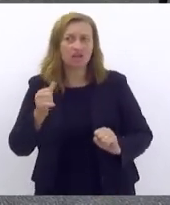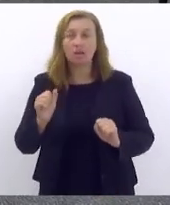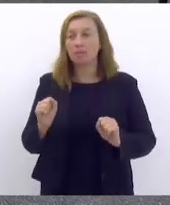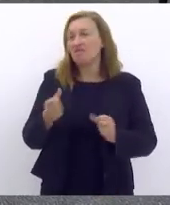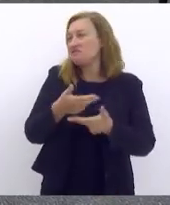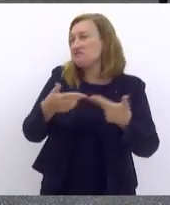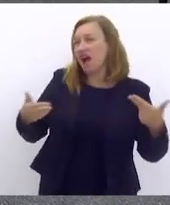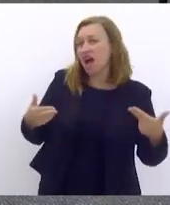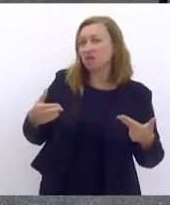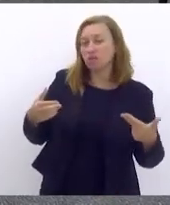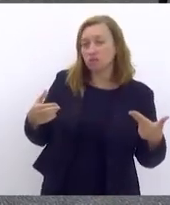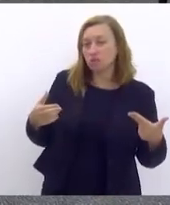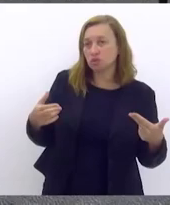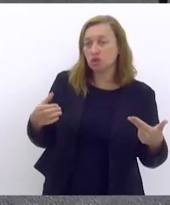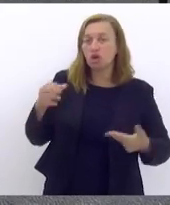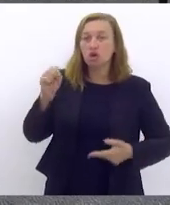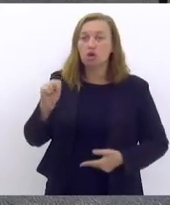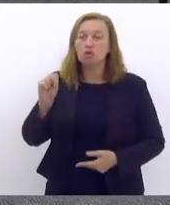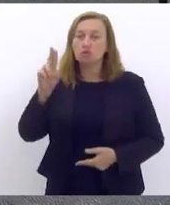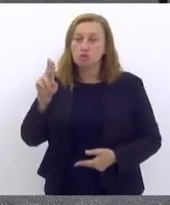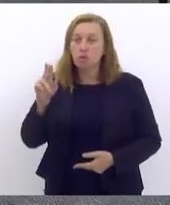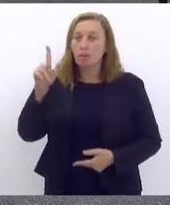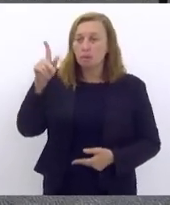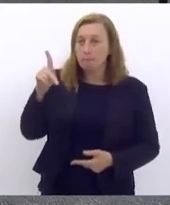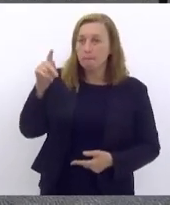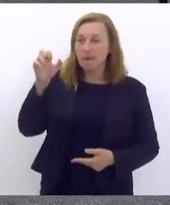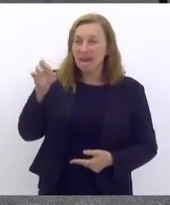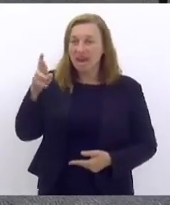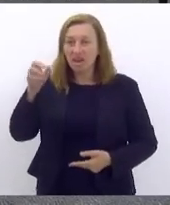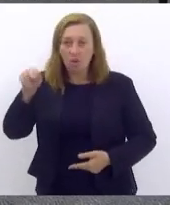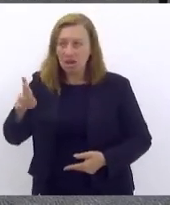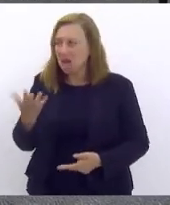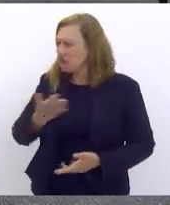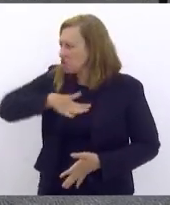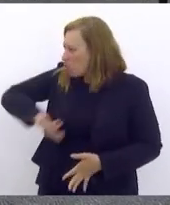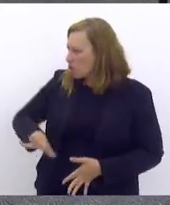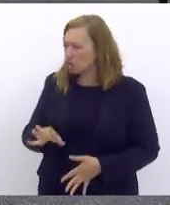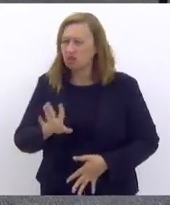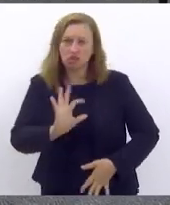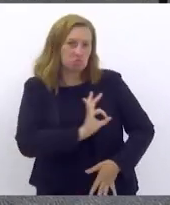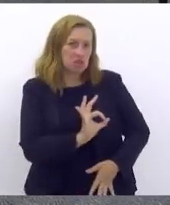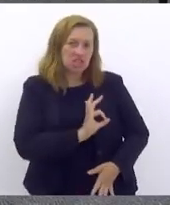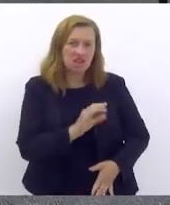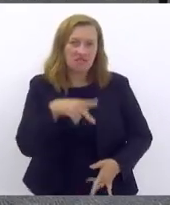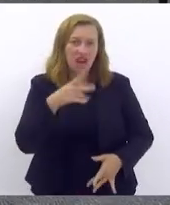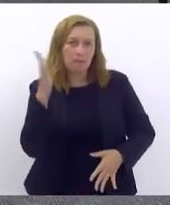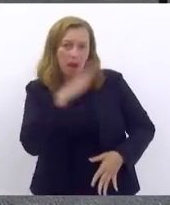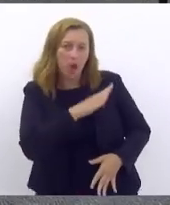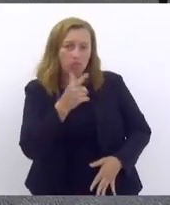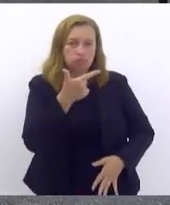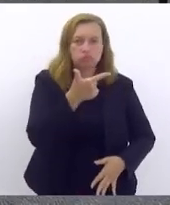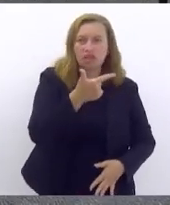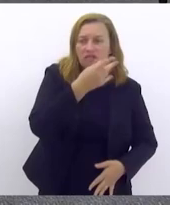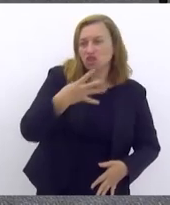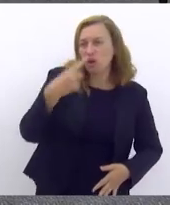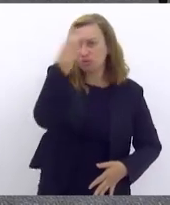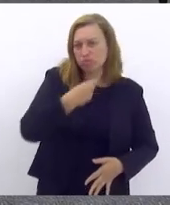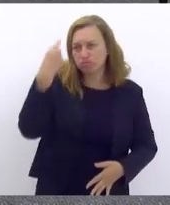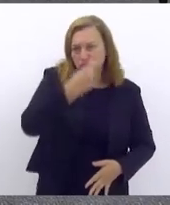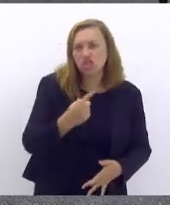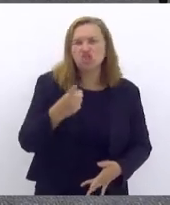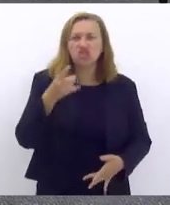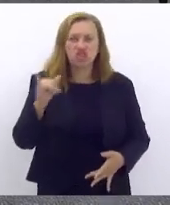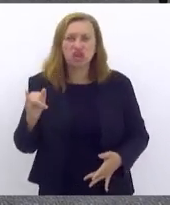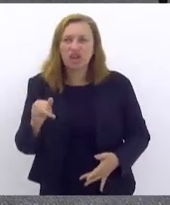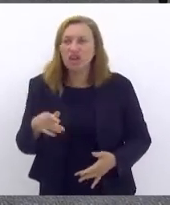super-heróis. Porque ela não gosta de polícia, porra. Ela fala mal de polícia, tem 24 horas por dia. Porra, podia ter ligado para diversos